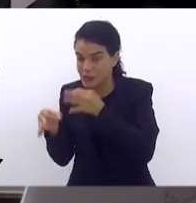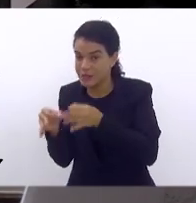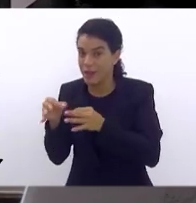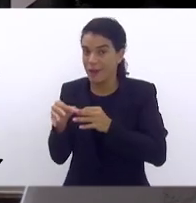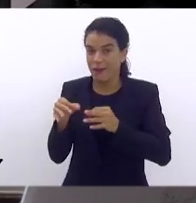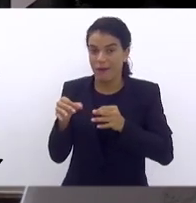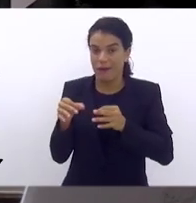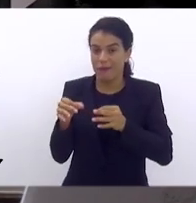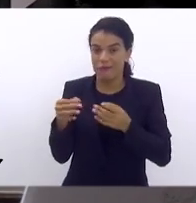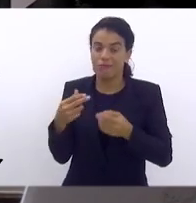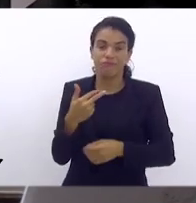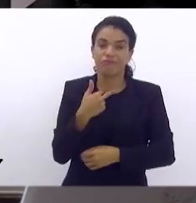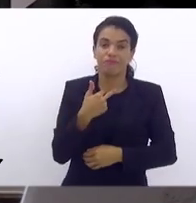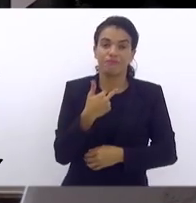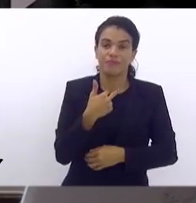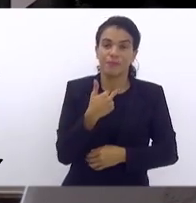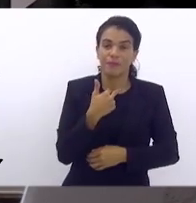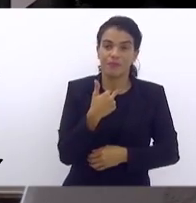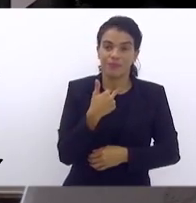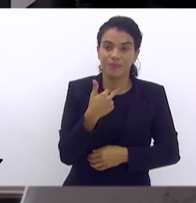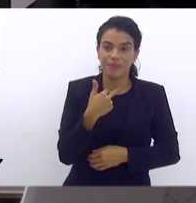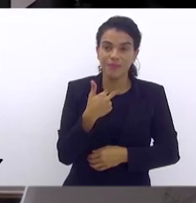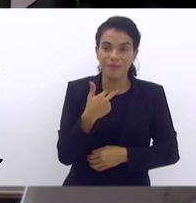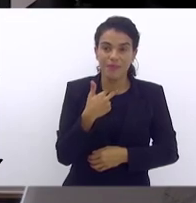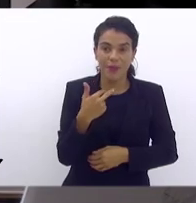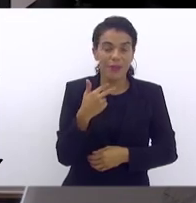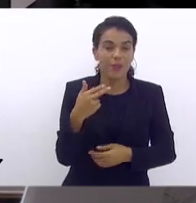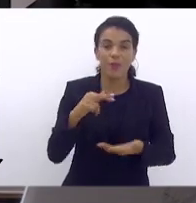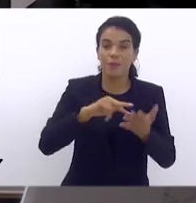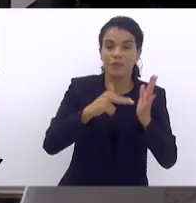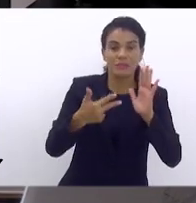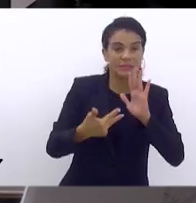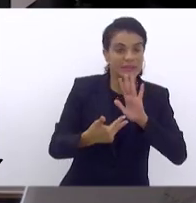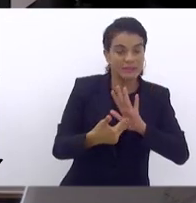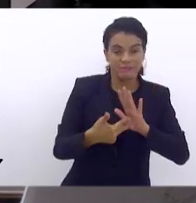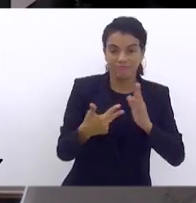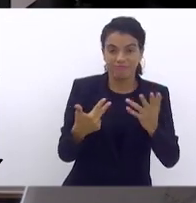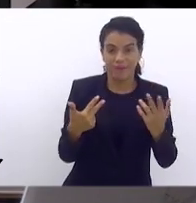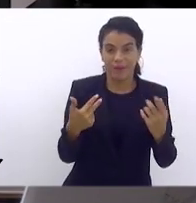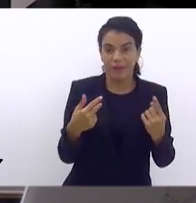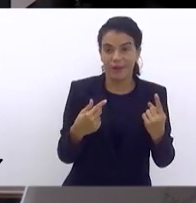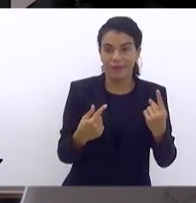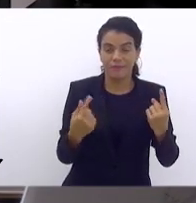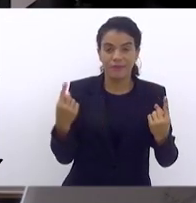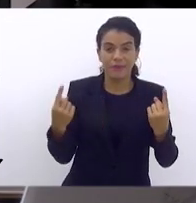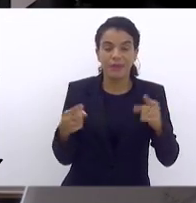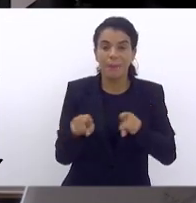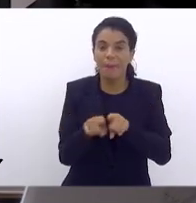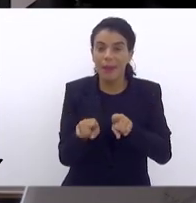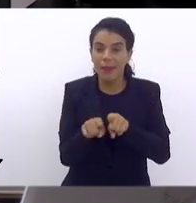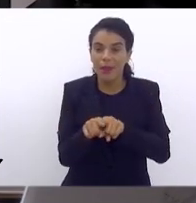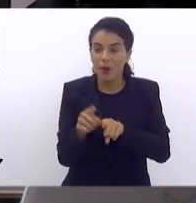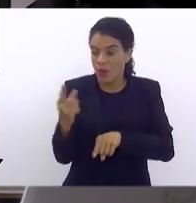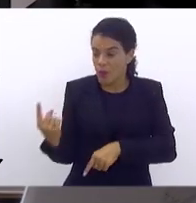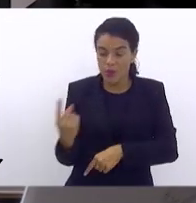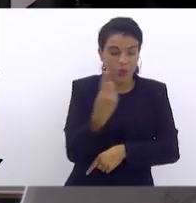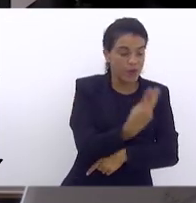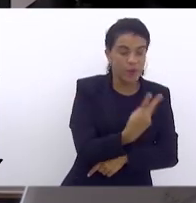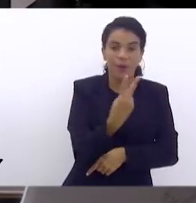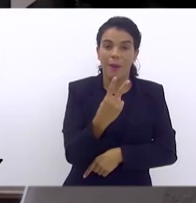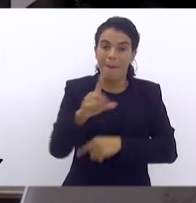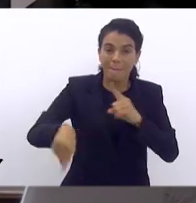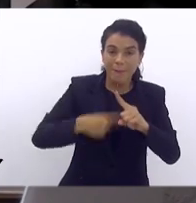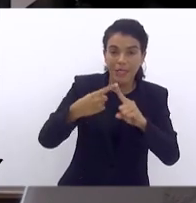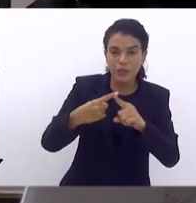estar eles não podem significar e não podem acarretar numa